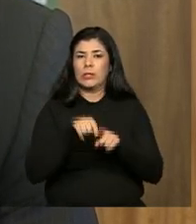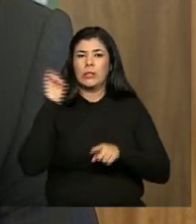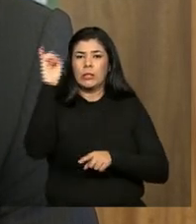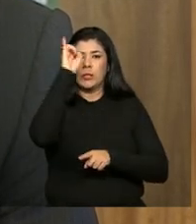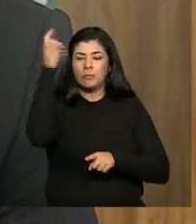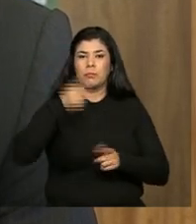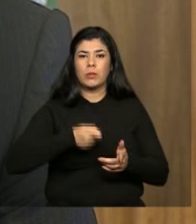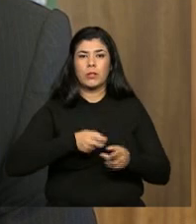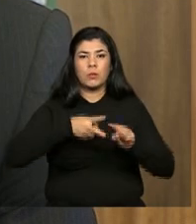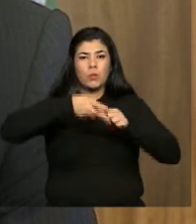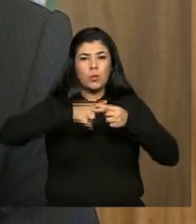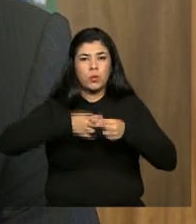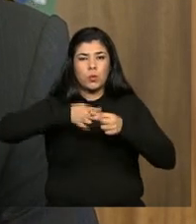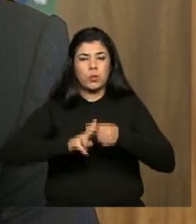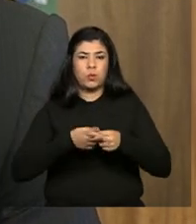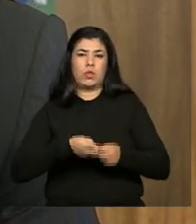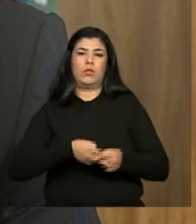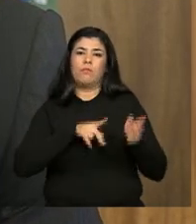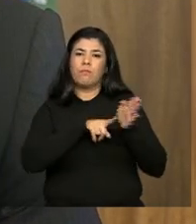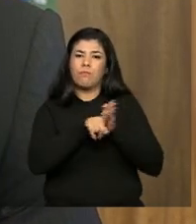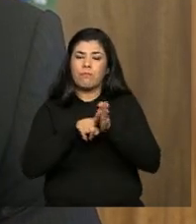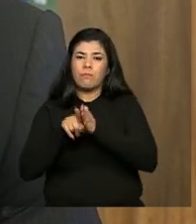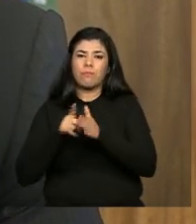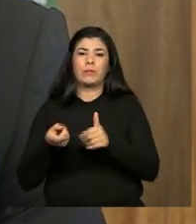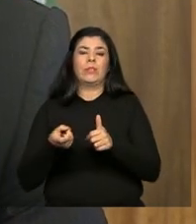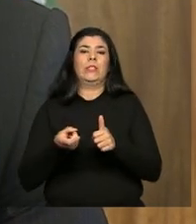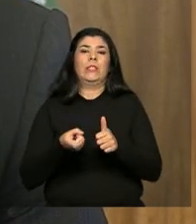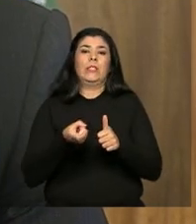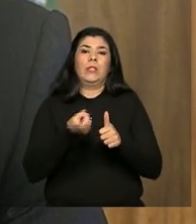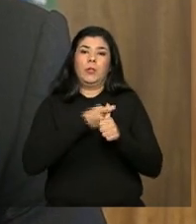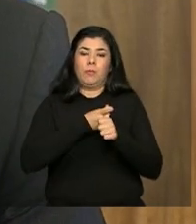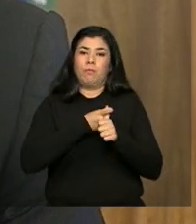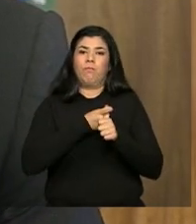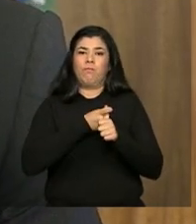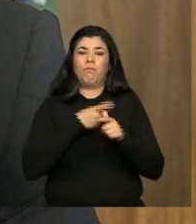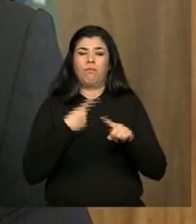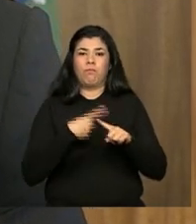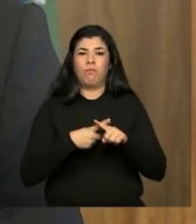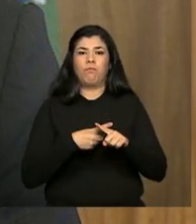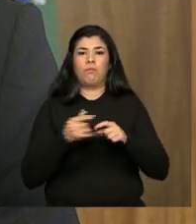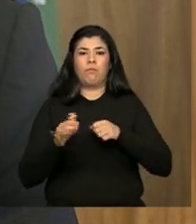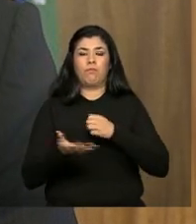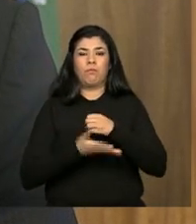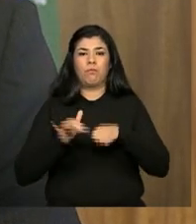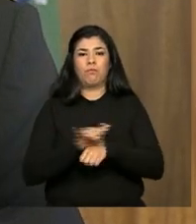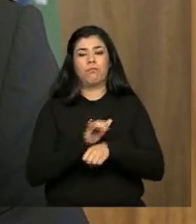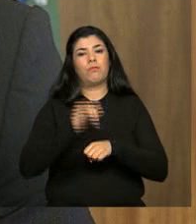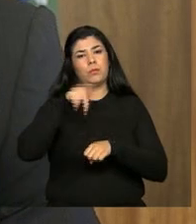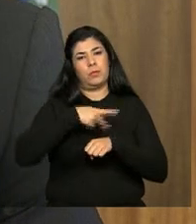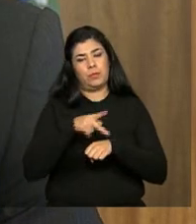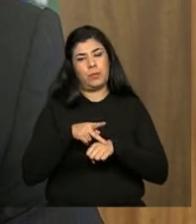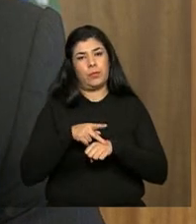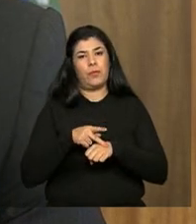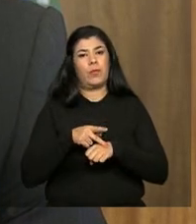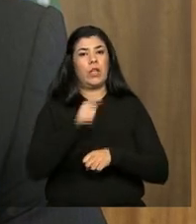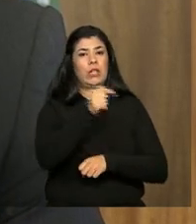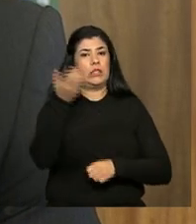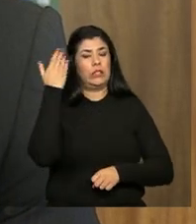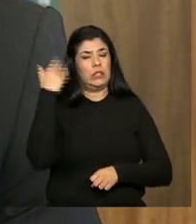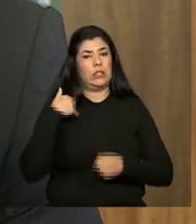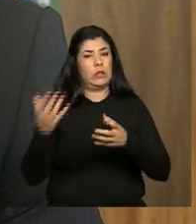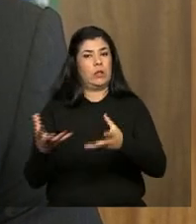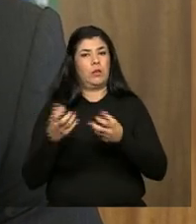importante para as concessões de estrutura mantendo o em todo o país eu recebi a semana passada com a equipe Econômica